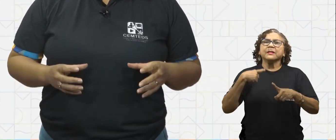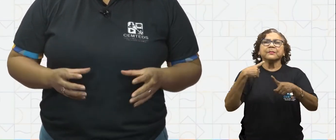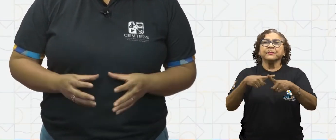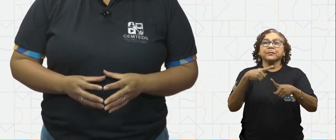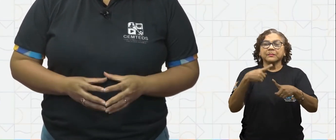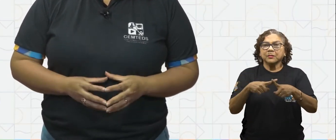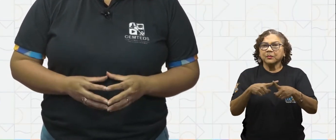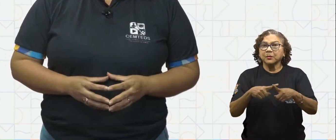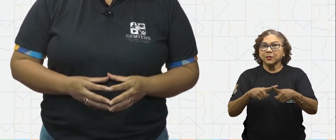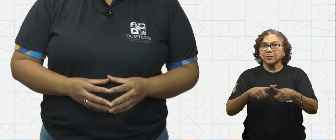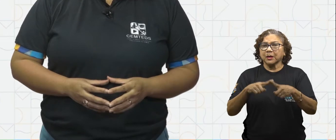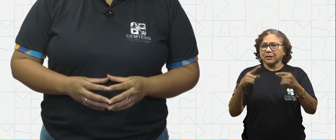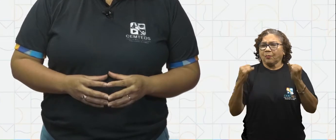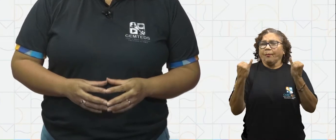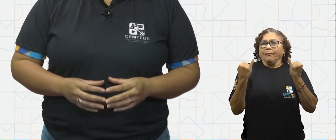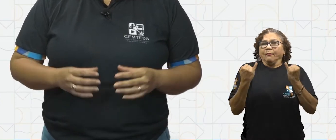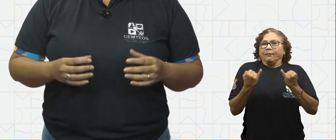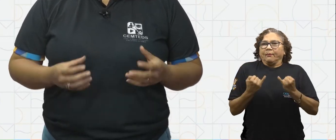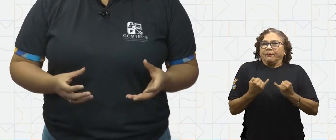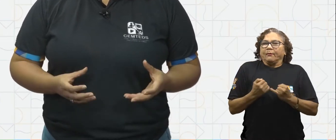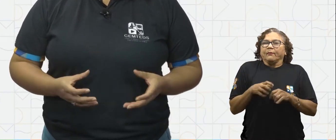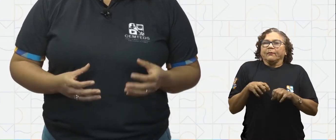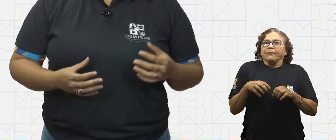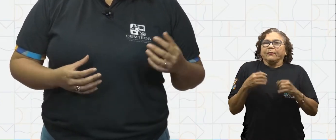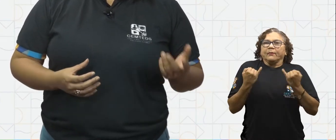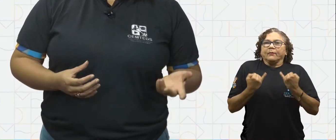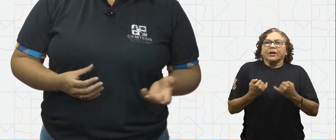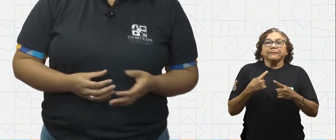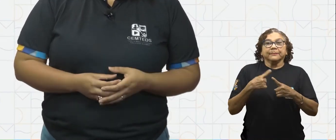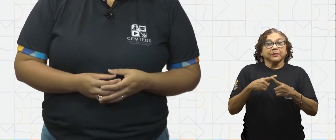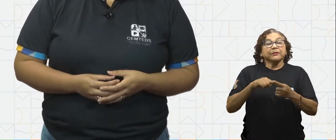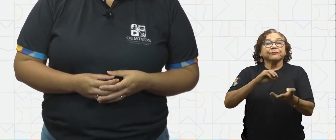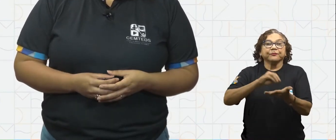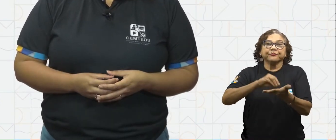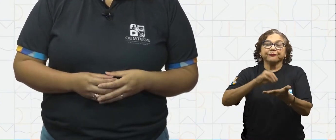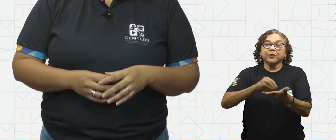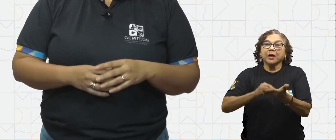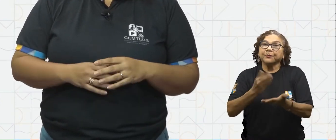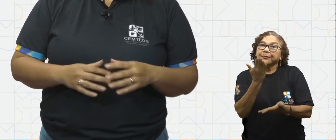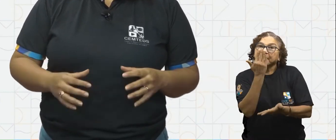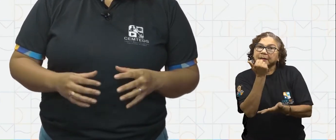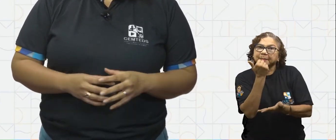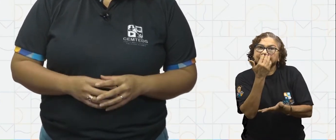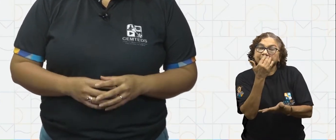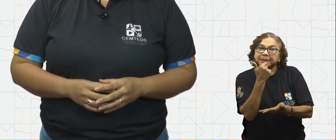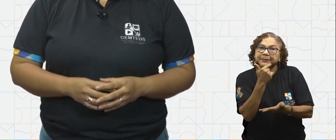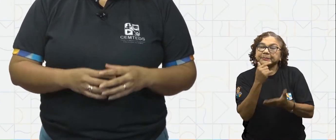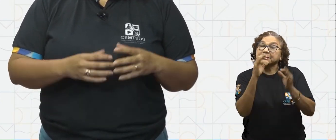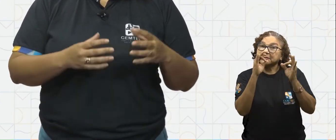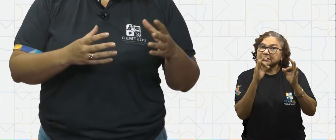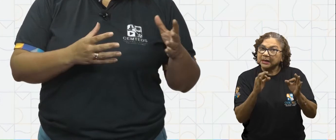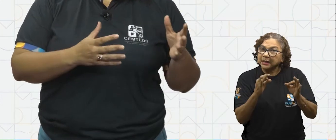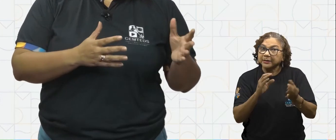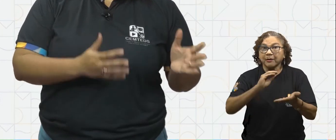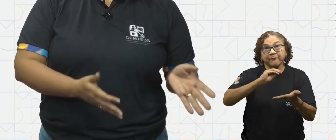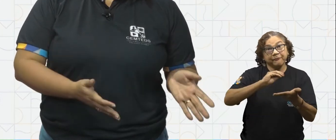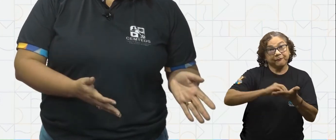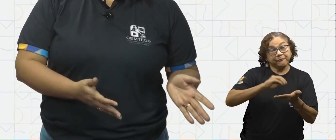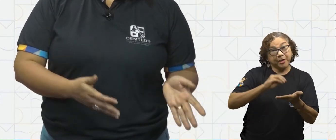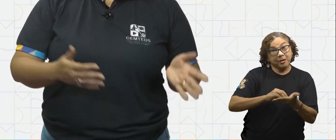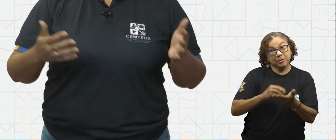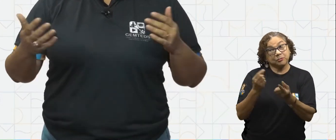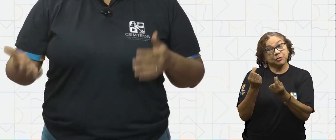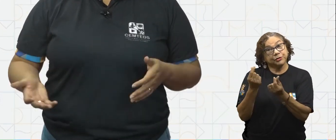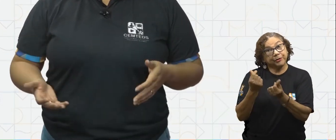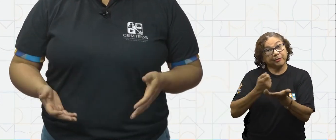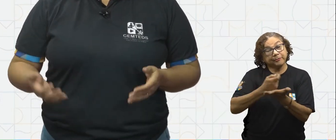da desnutrição é a falta do consumo de uma alimentação balanceada, gerada por diversos fatores, como a falta de recursos